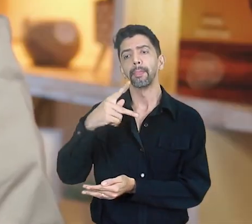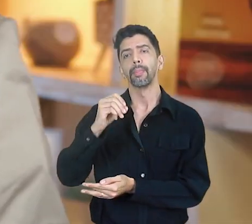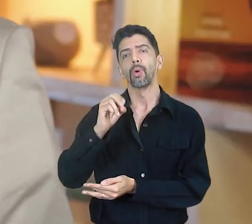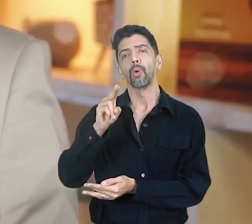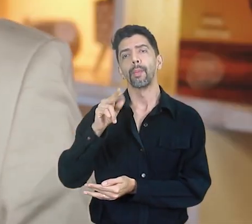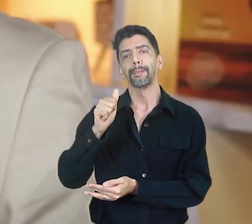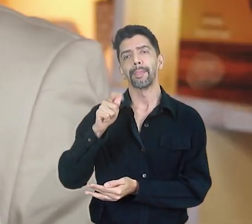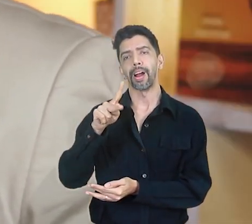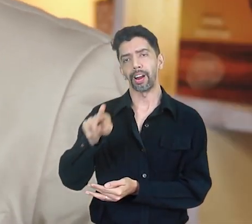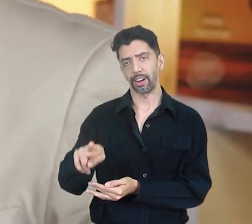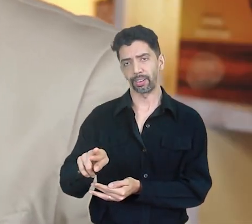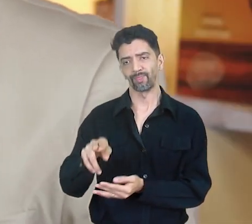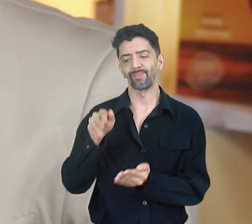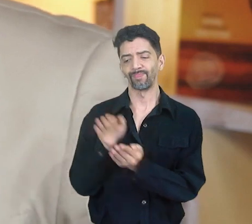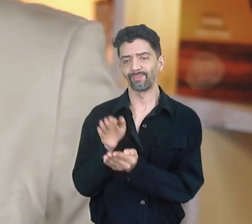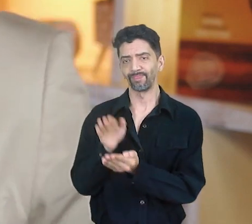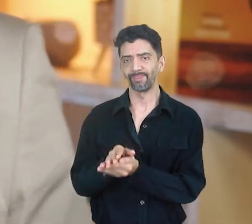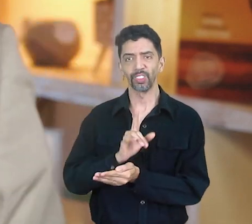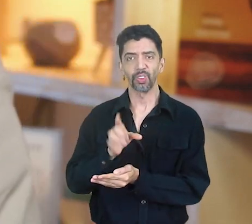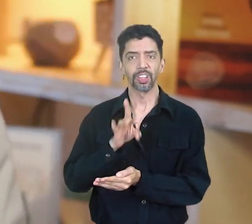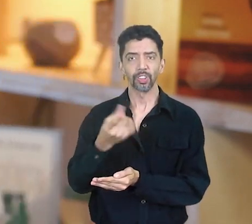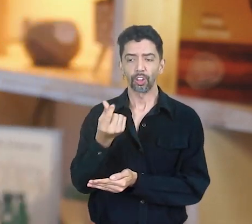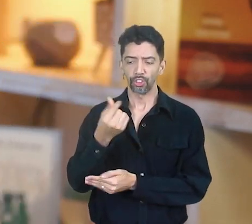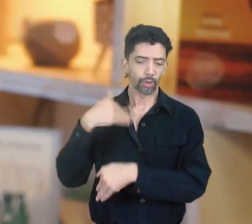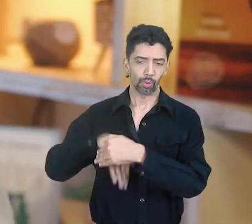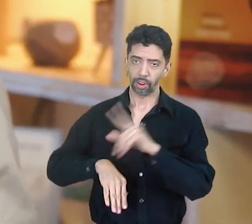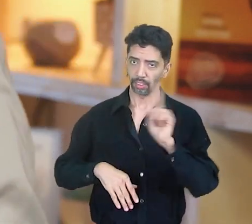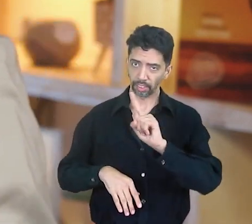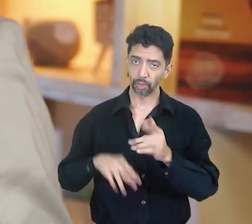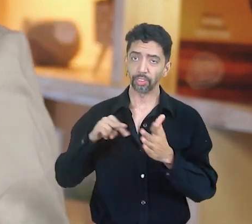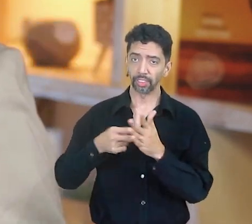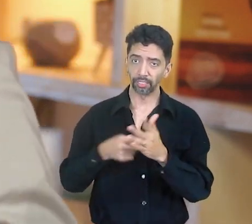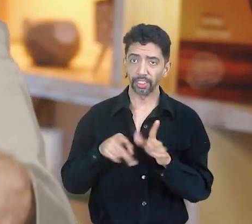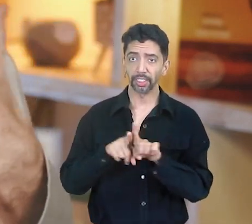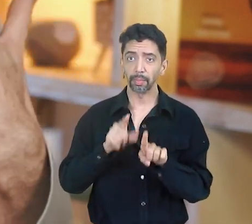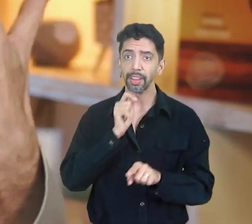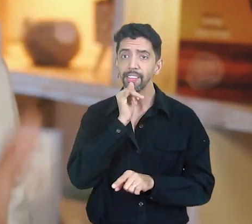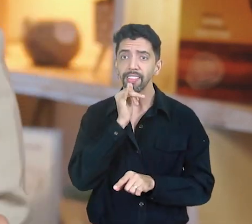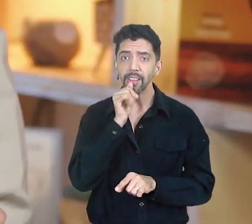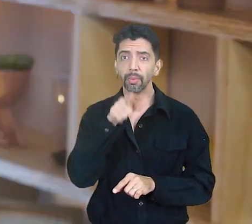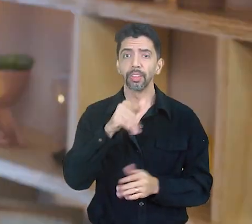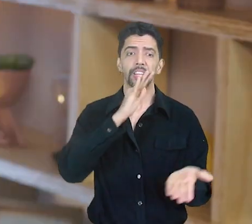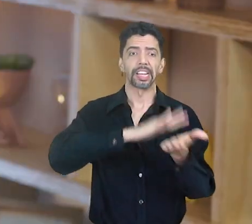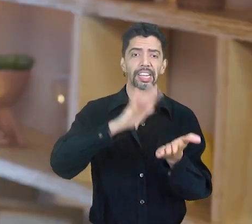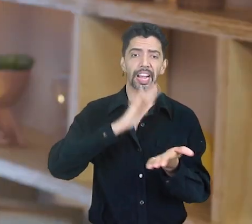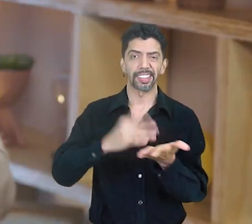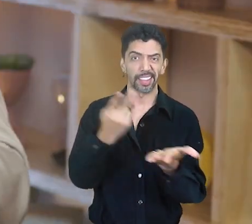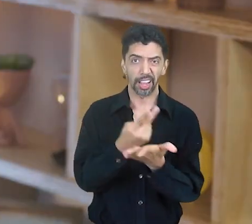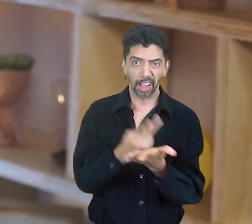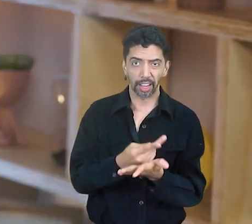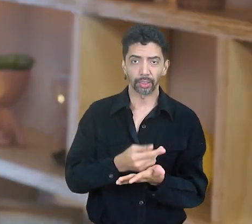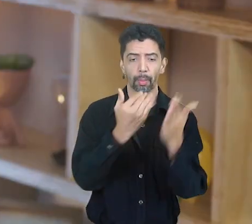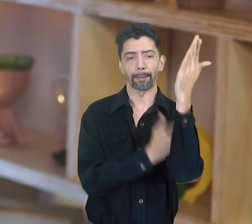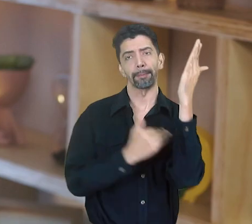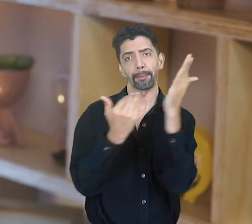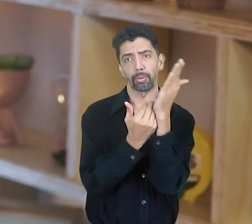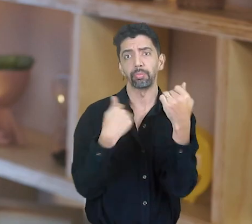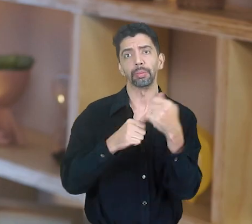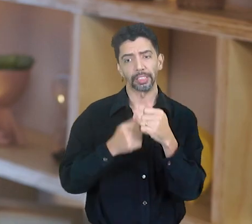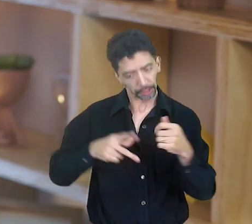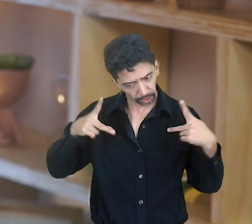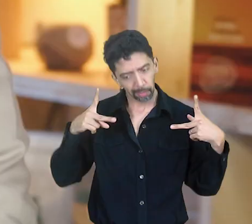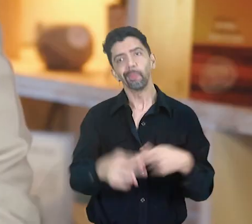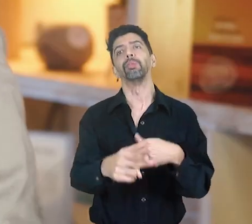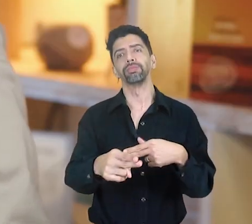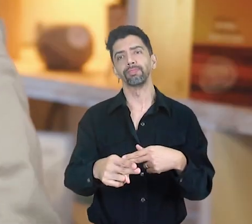poupar. Poupar não é só guardar dinheiro. Poupar é deixar de gastar aonde você está gastando de forma errada. Excessos, desperdícios. Então